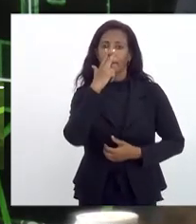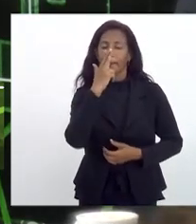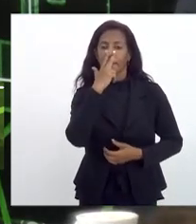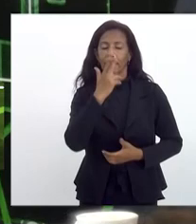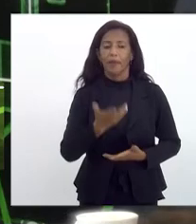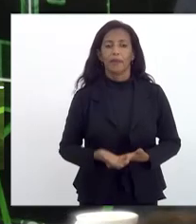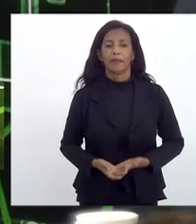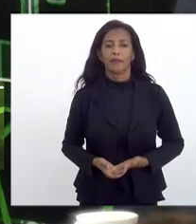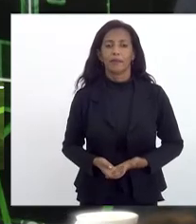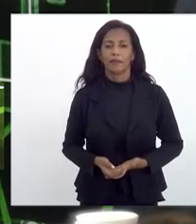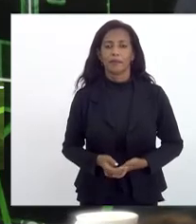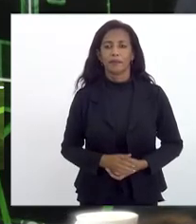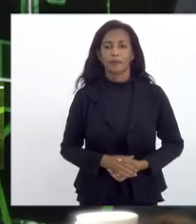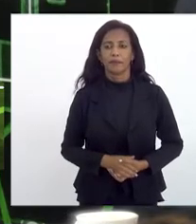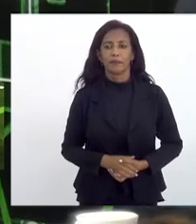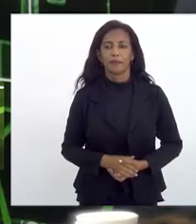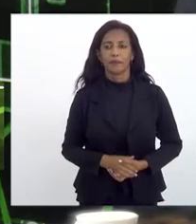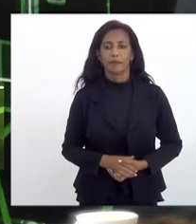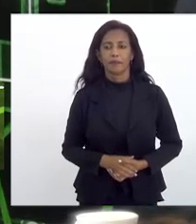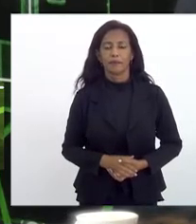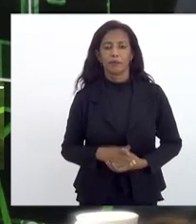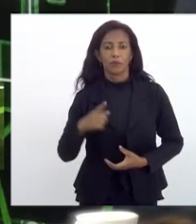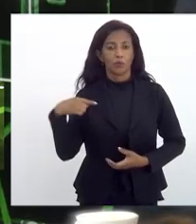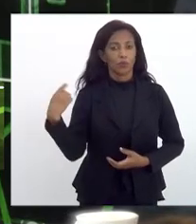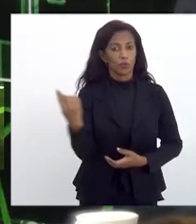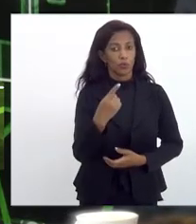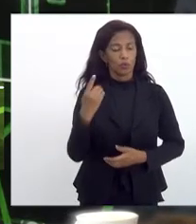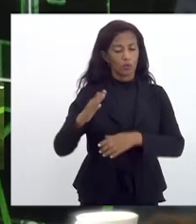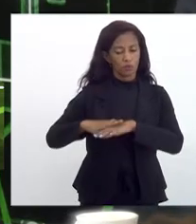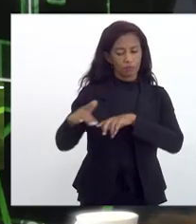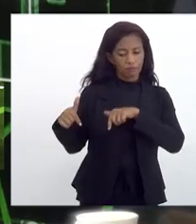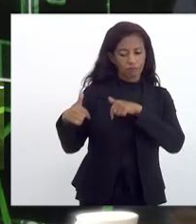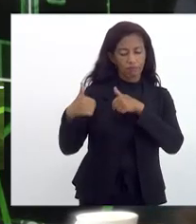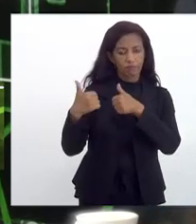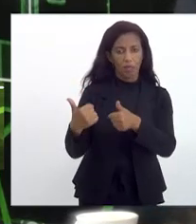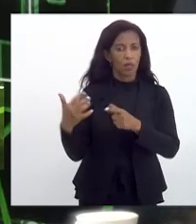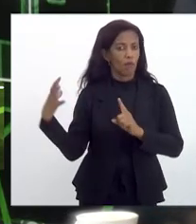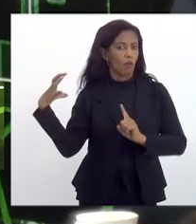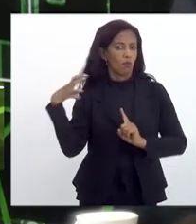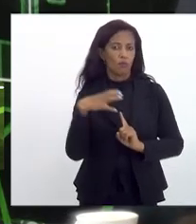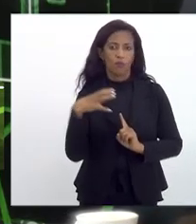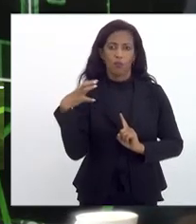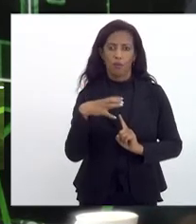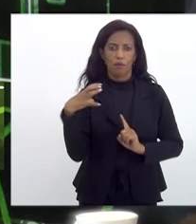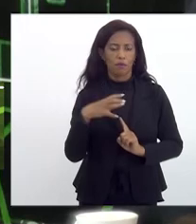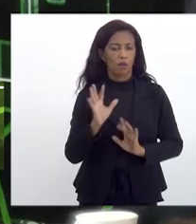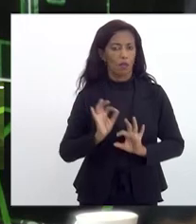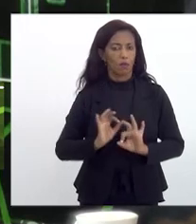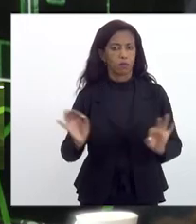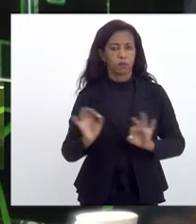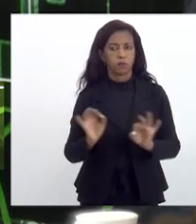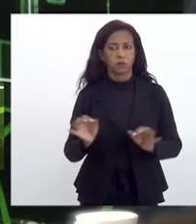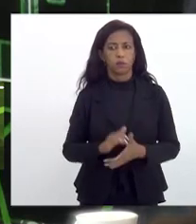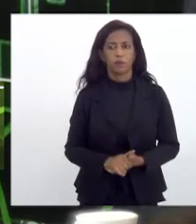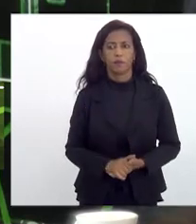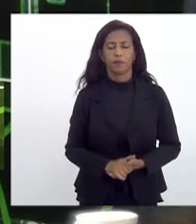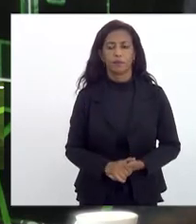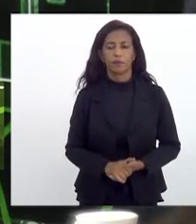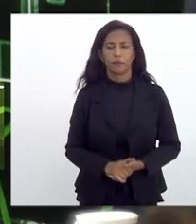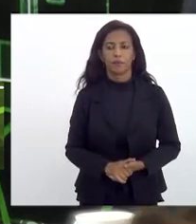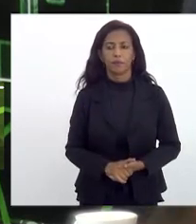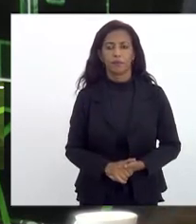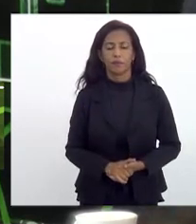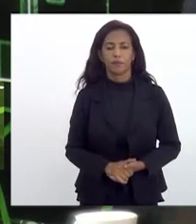que, do ponto de vista, o que nós fizermos aqui, isso não vai influenciar para o cômpito